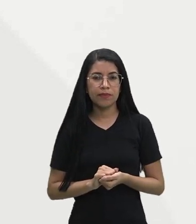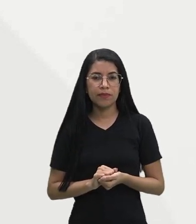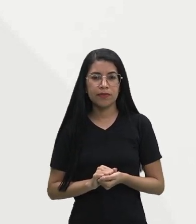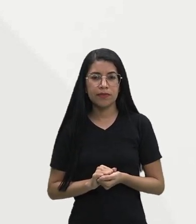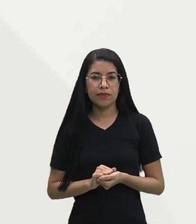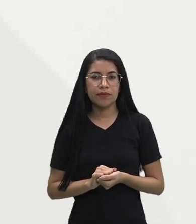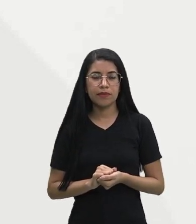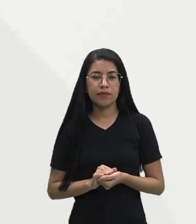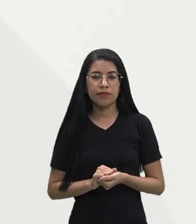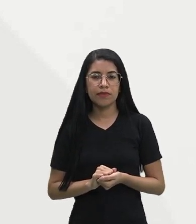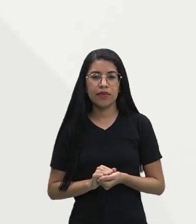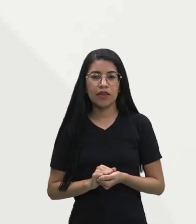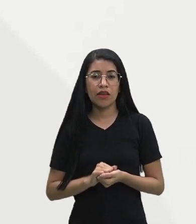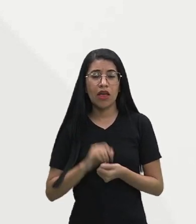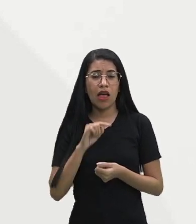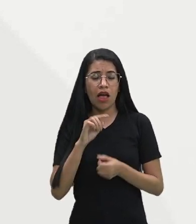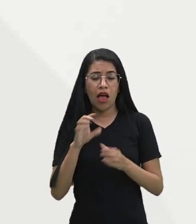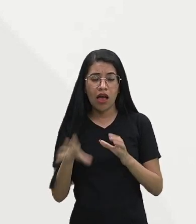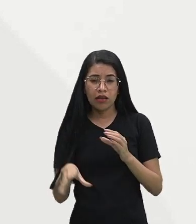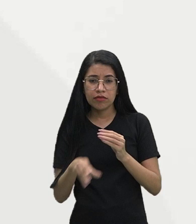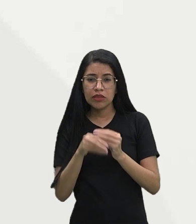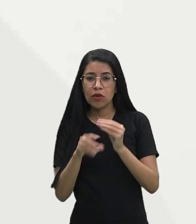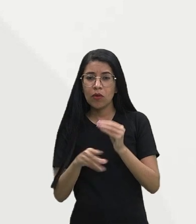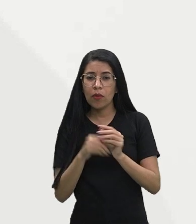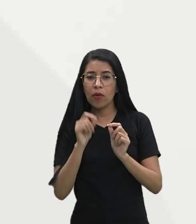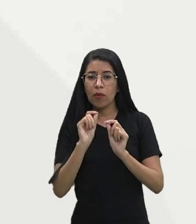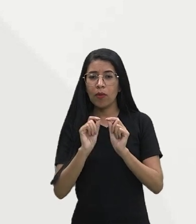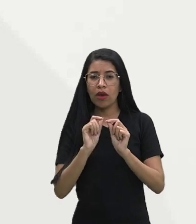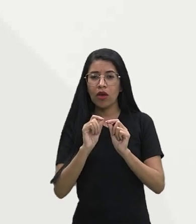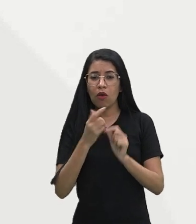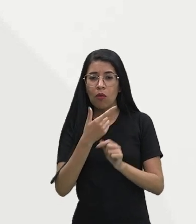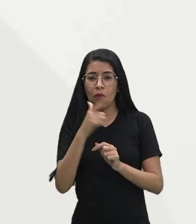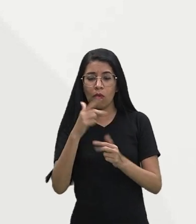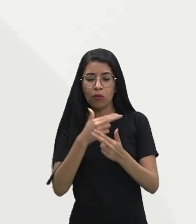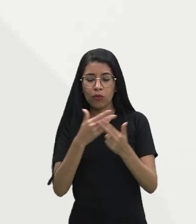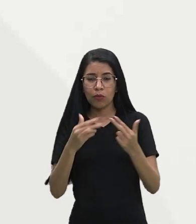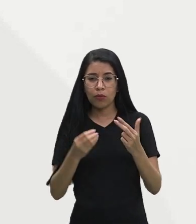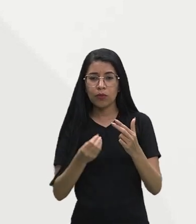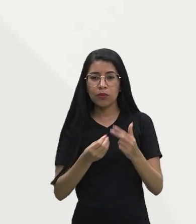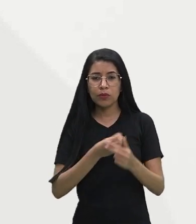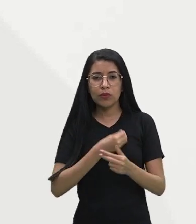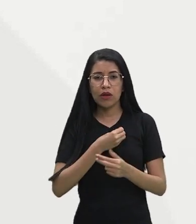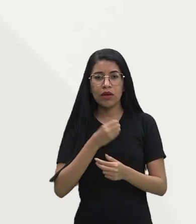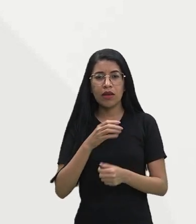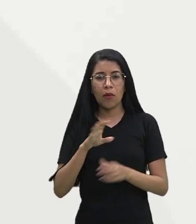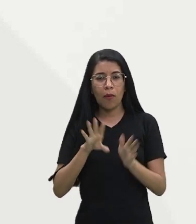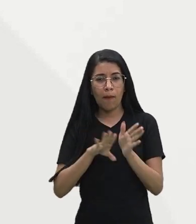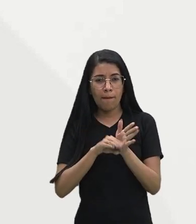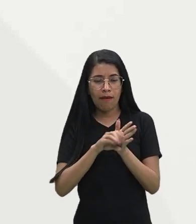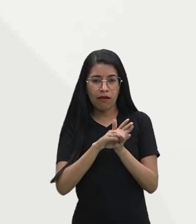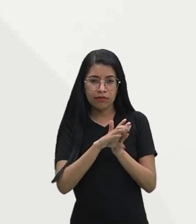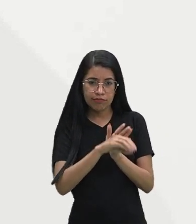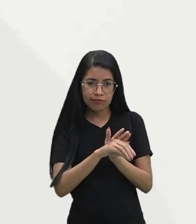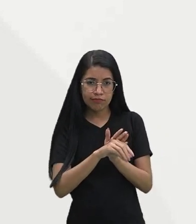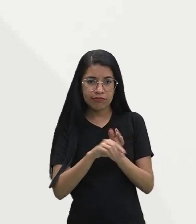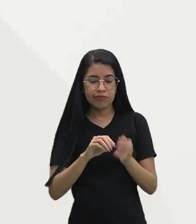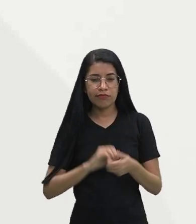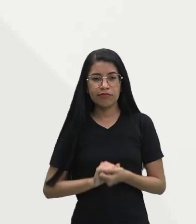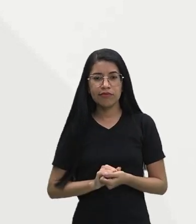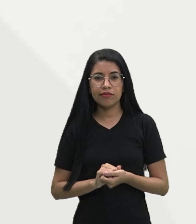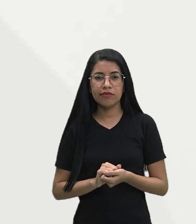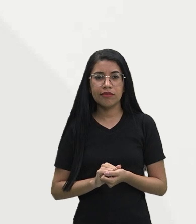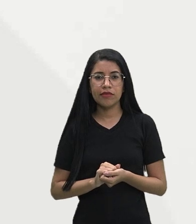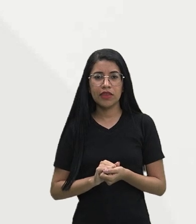a ela foram adicionados alguns outros seres, como por exemplo uma bactéria, tá? Uma bactéria que